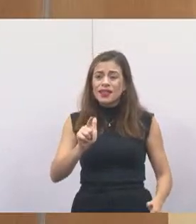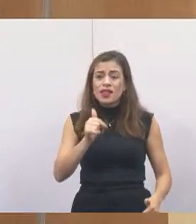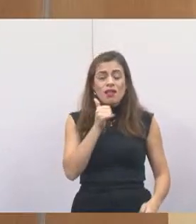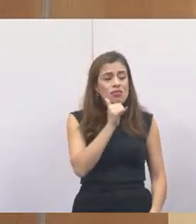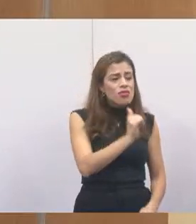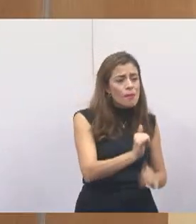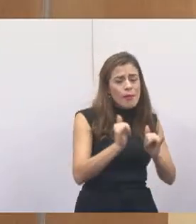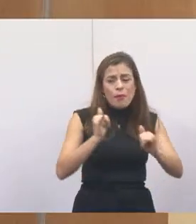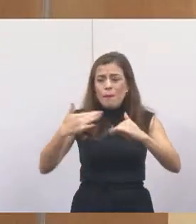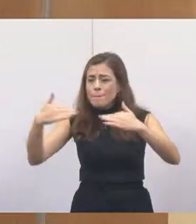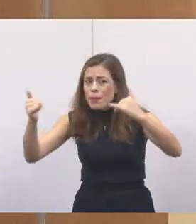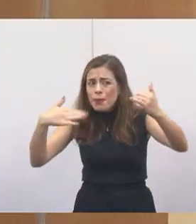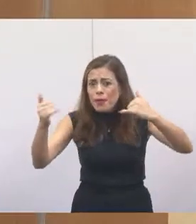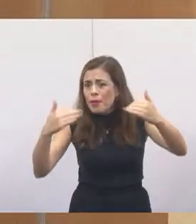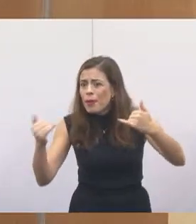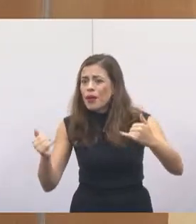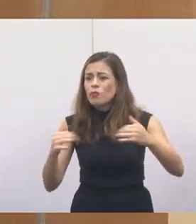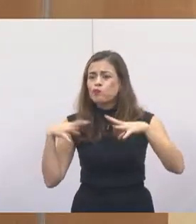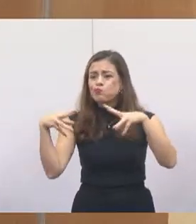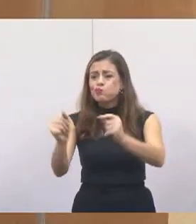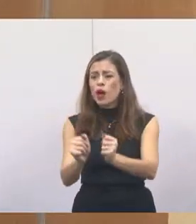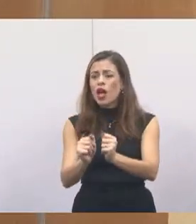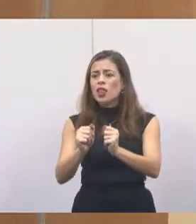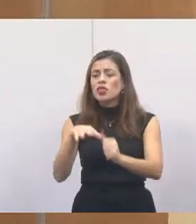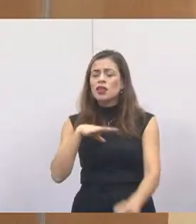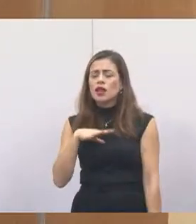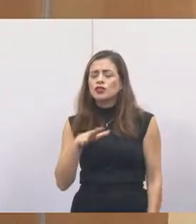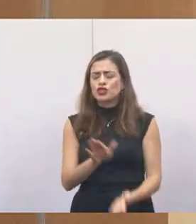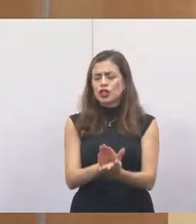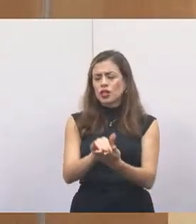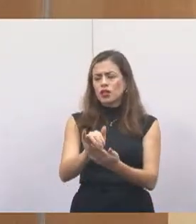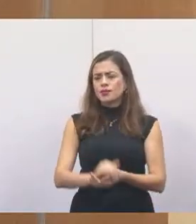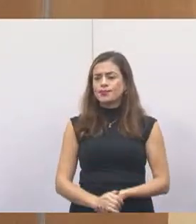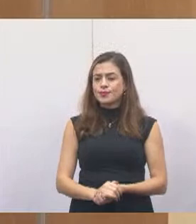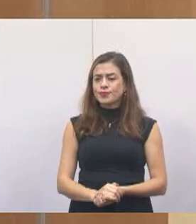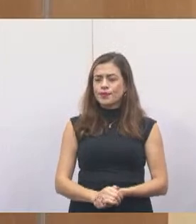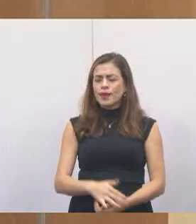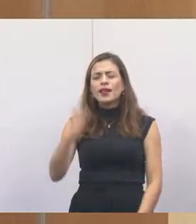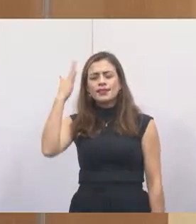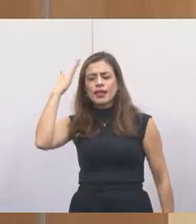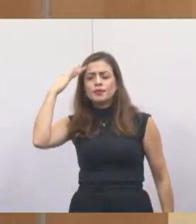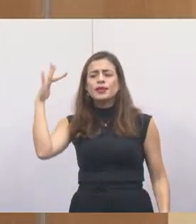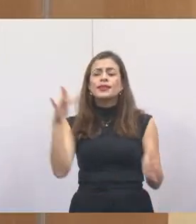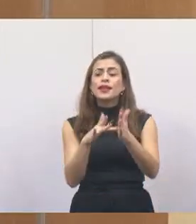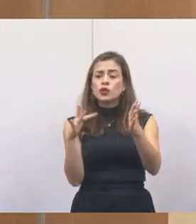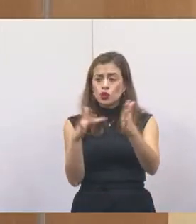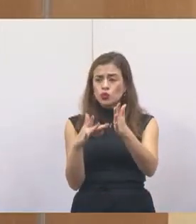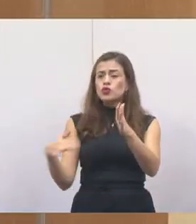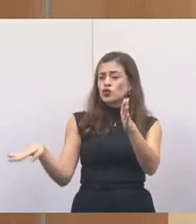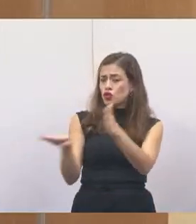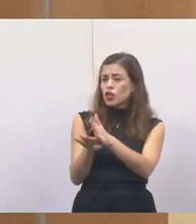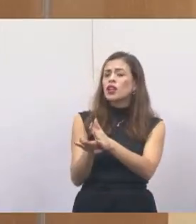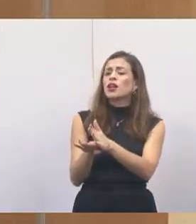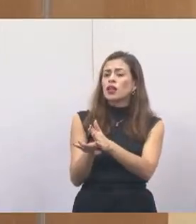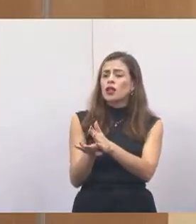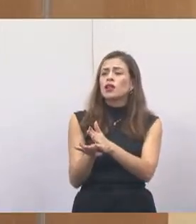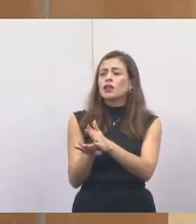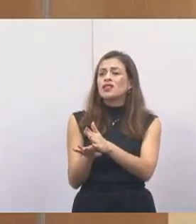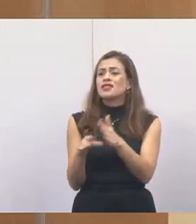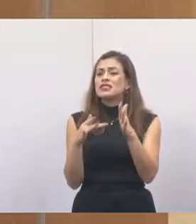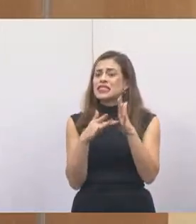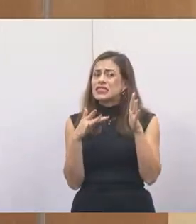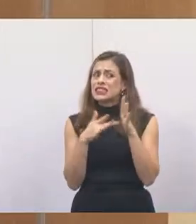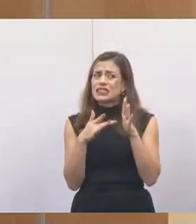toda a demanda do município de Jacareí. Vocês sabem que as denúncias que chegam são denúncias que podem ser